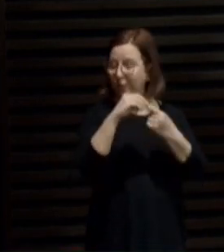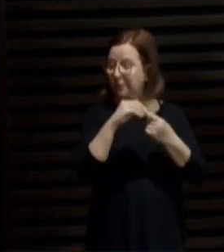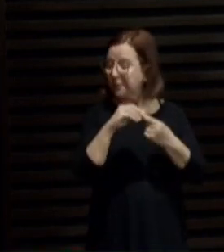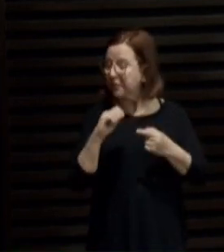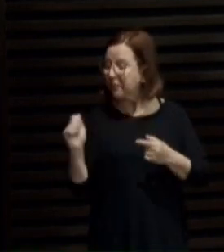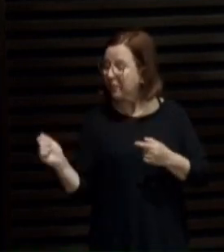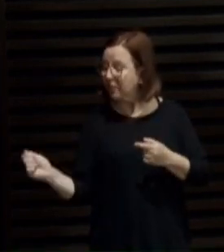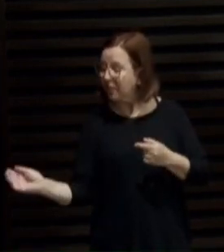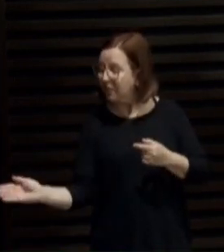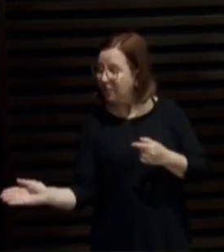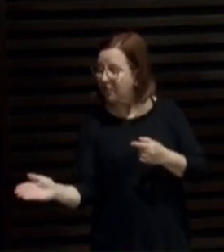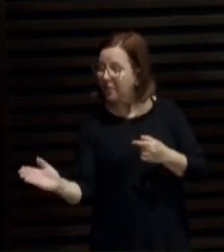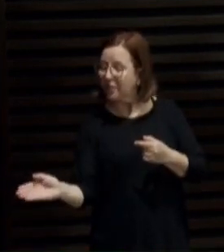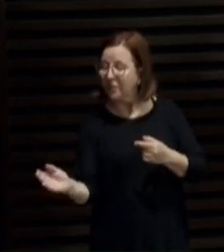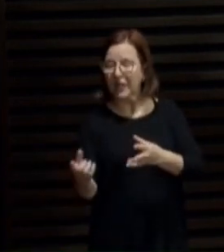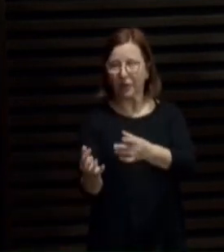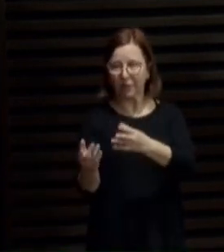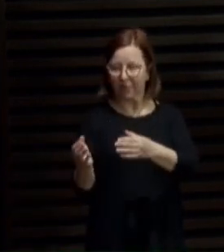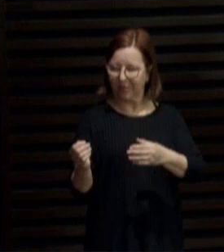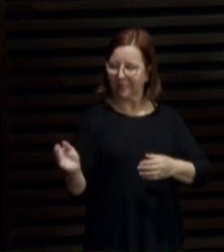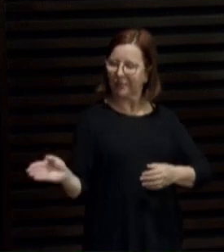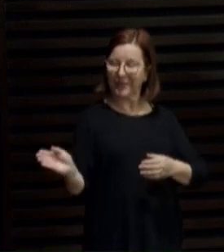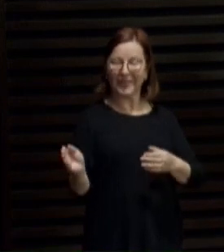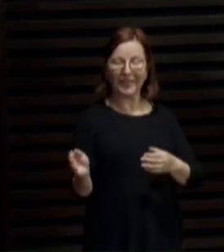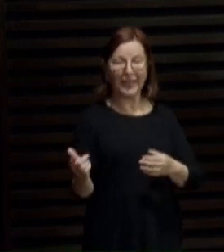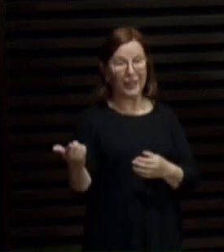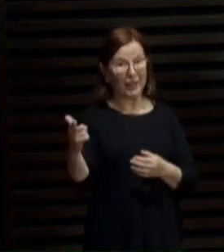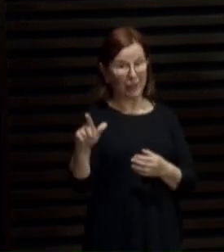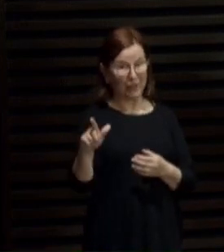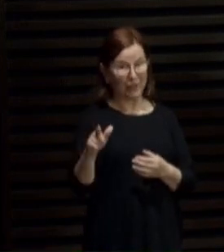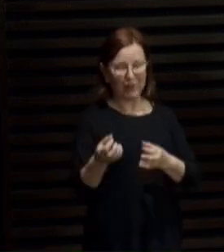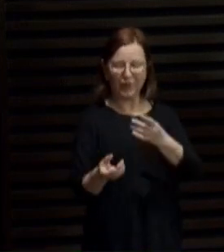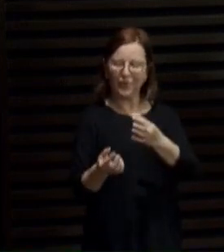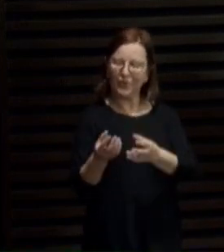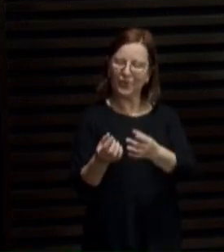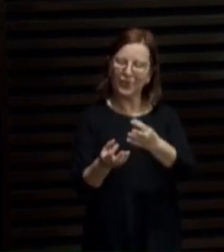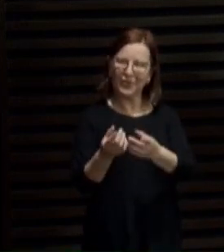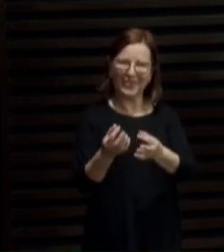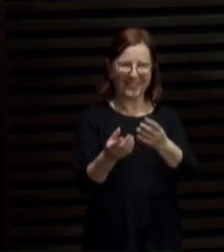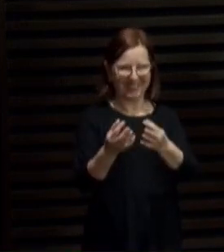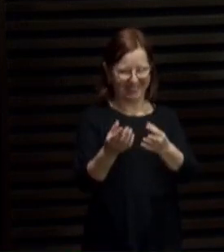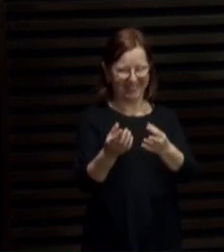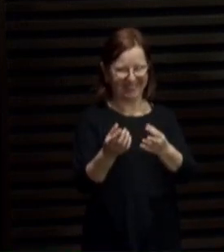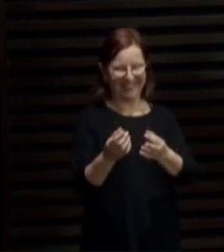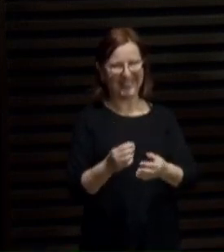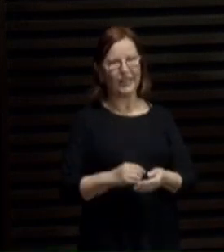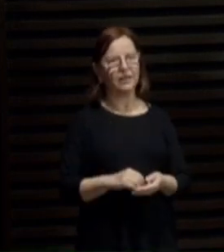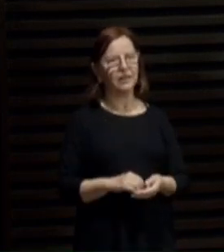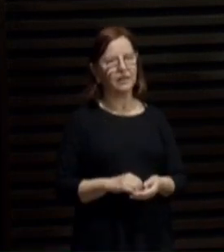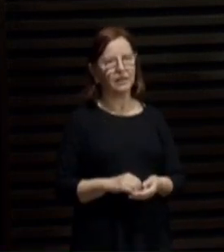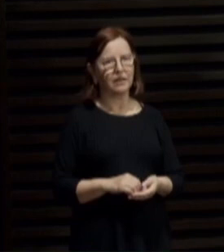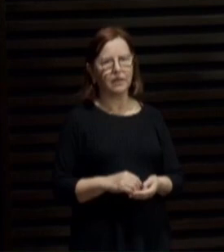botar ela no meio assim, e a coisa ficou de novo vermelha. Ele não